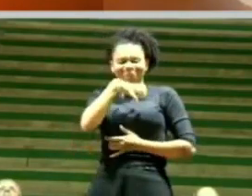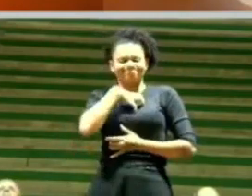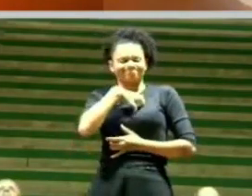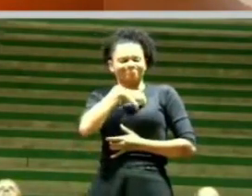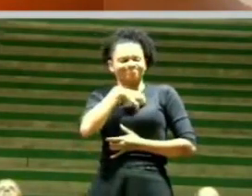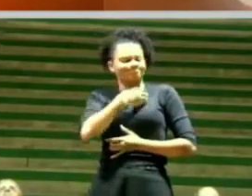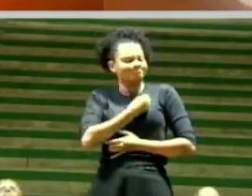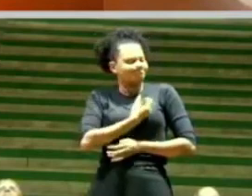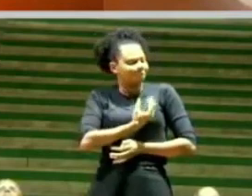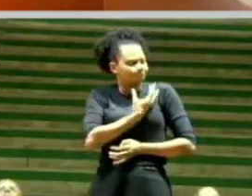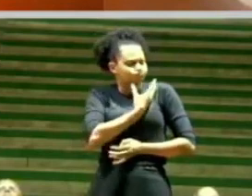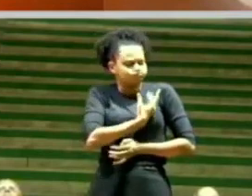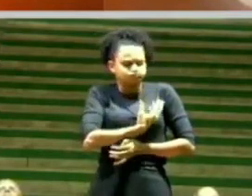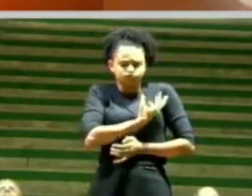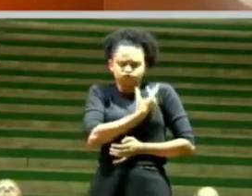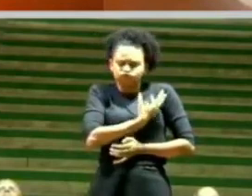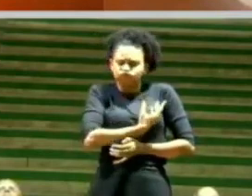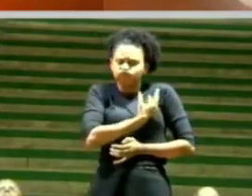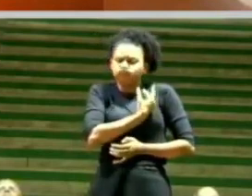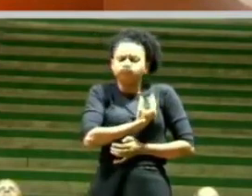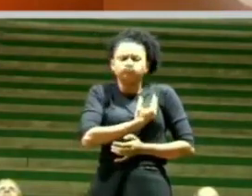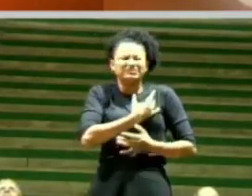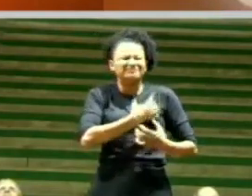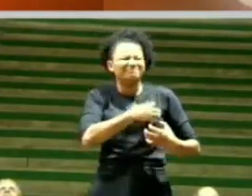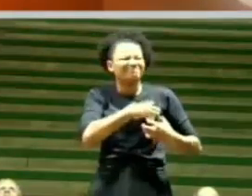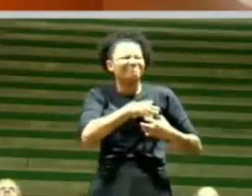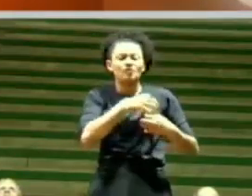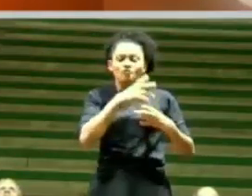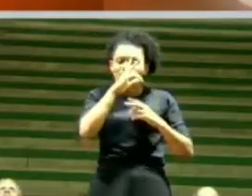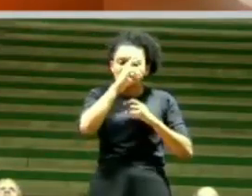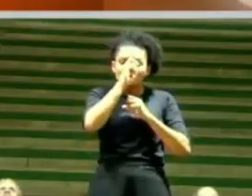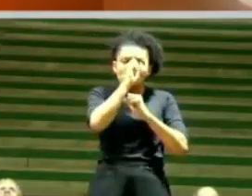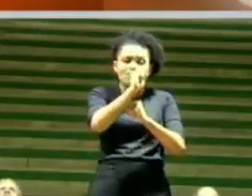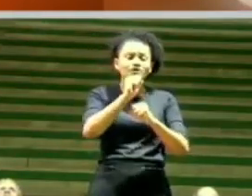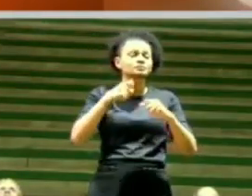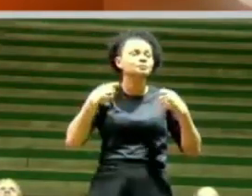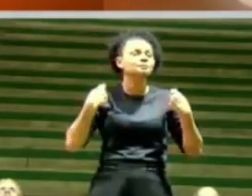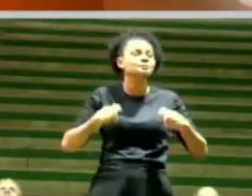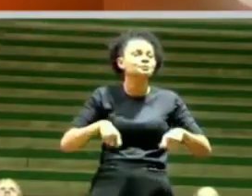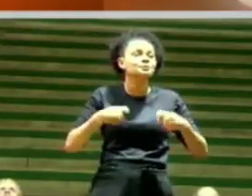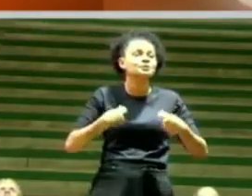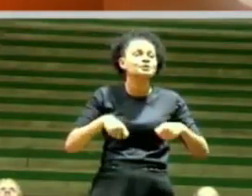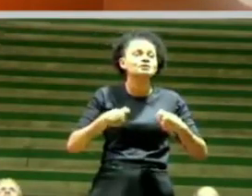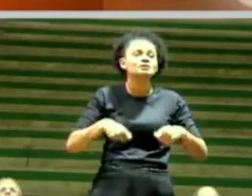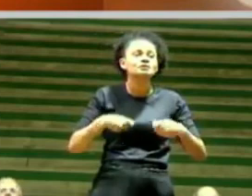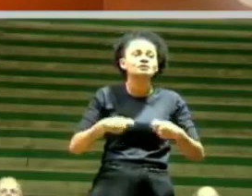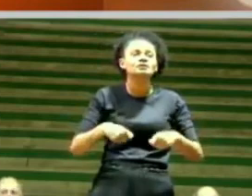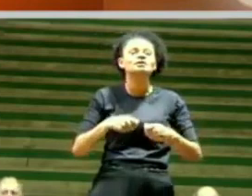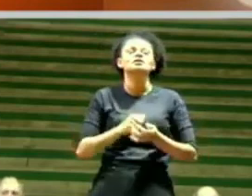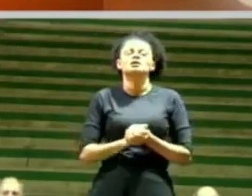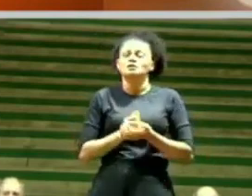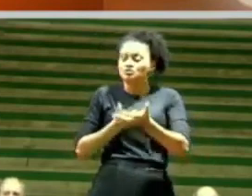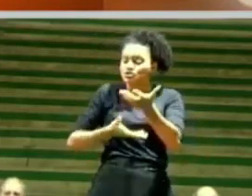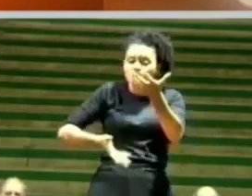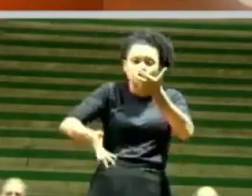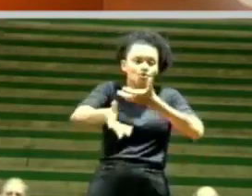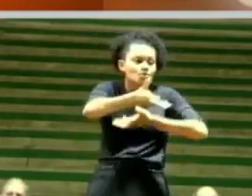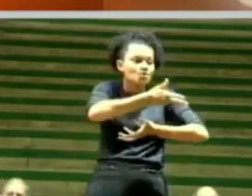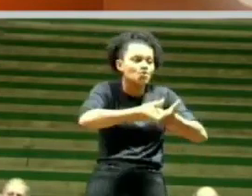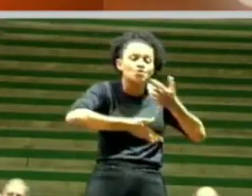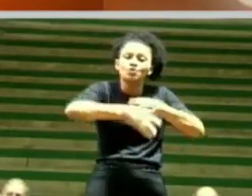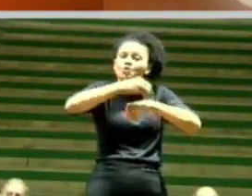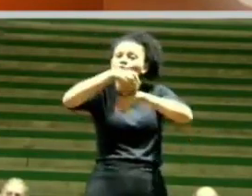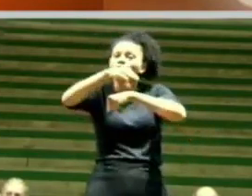o desejo e tem me feito sentir a necessidade em compartilhar com vocês